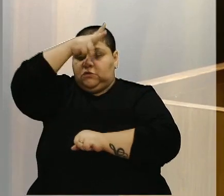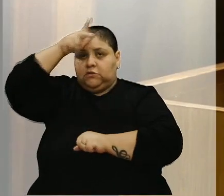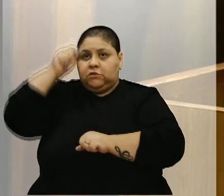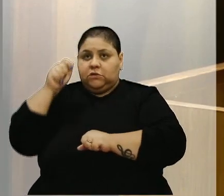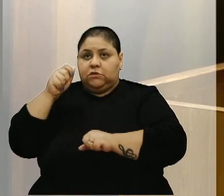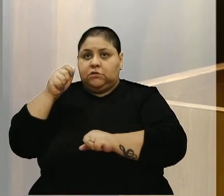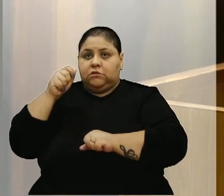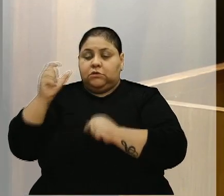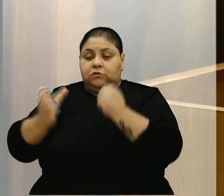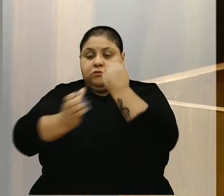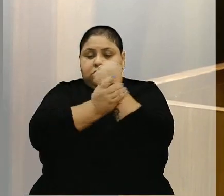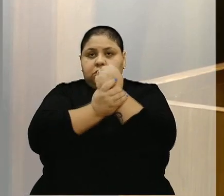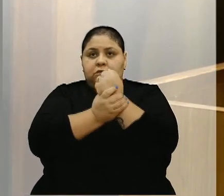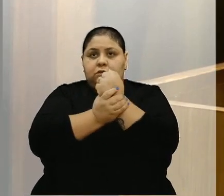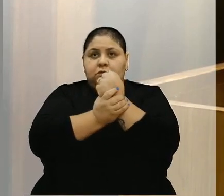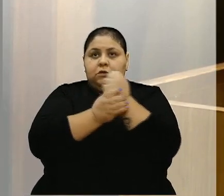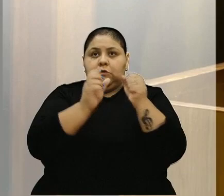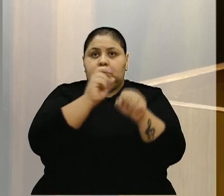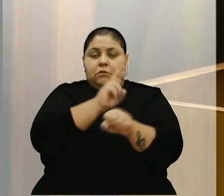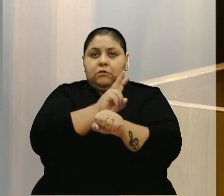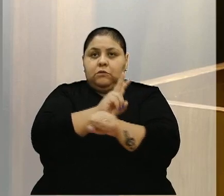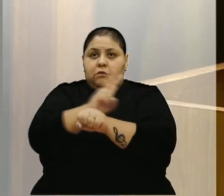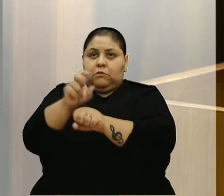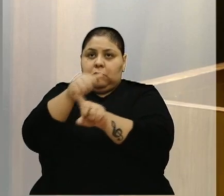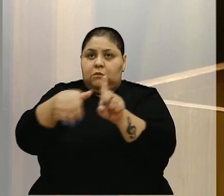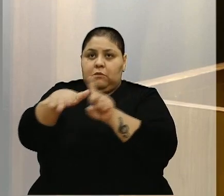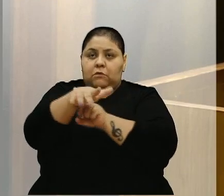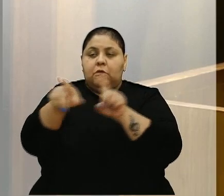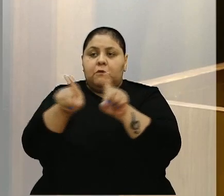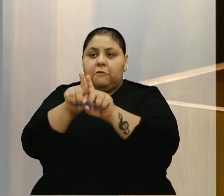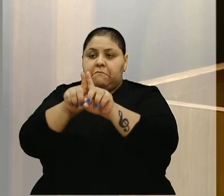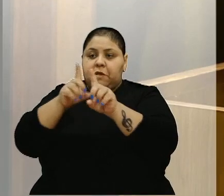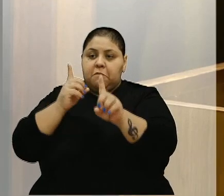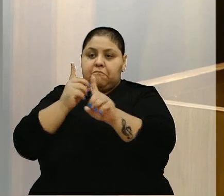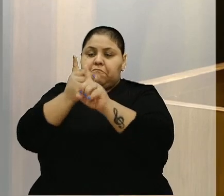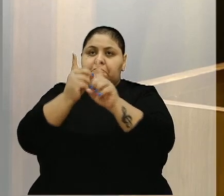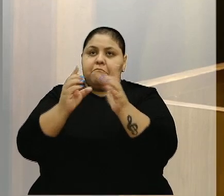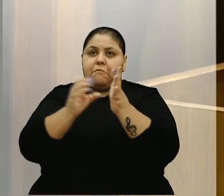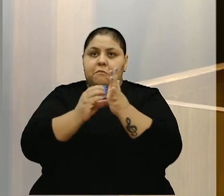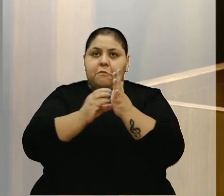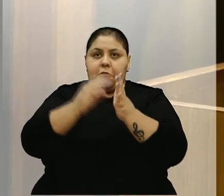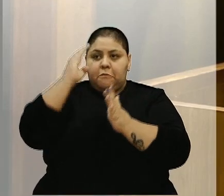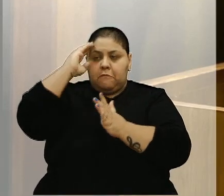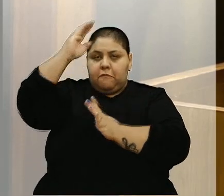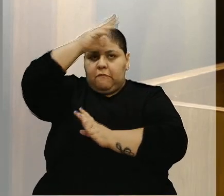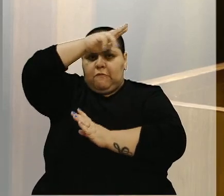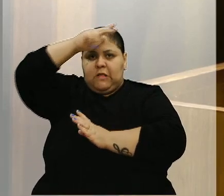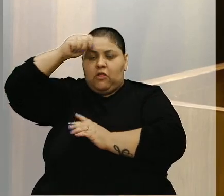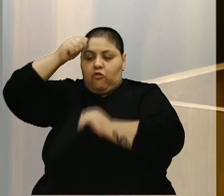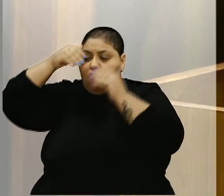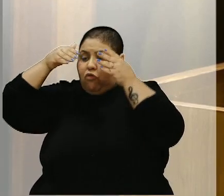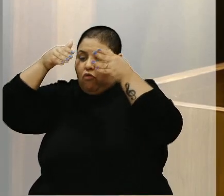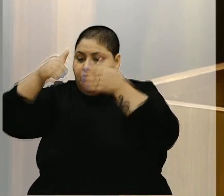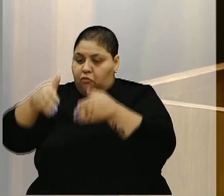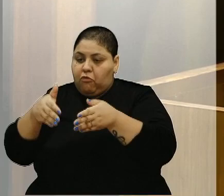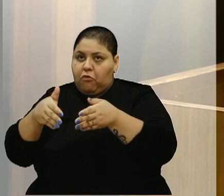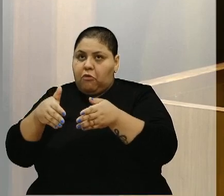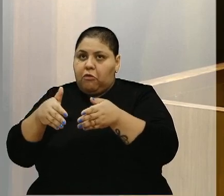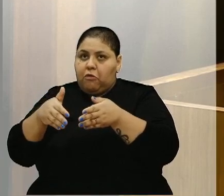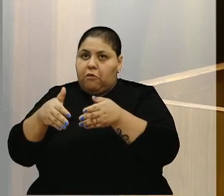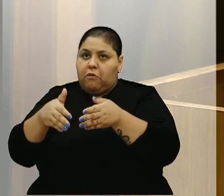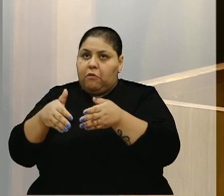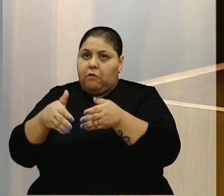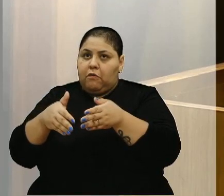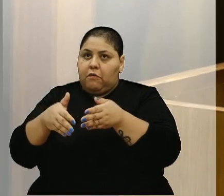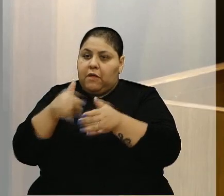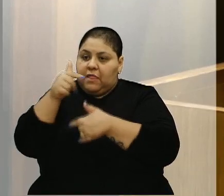Social, onde também encontrei servidores e guardas municipais dedicados e engajados em bem servir